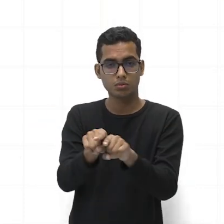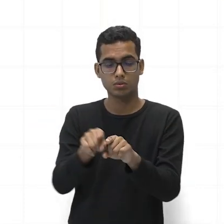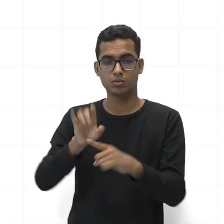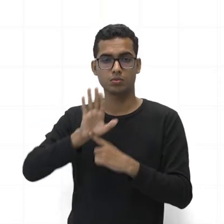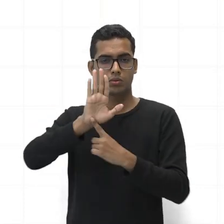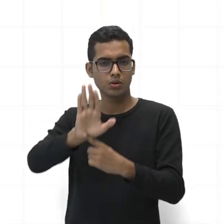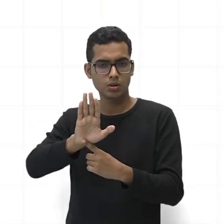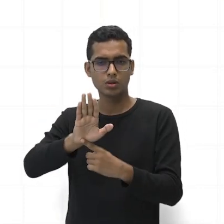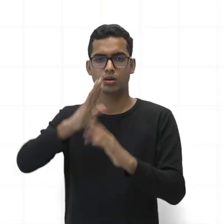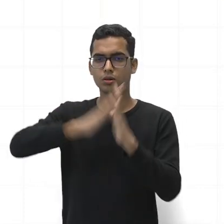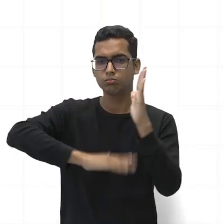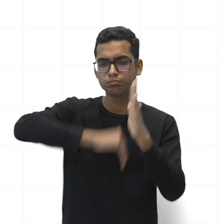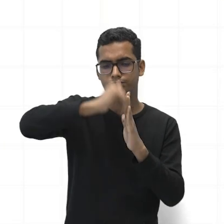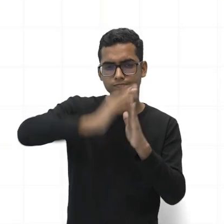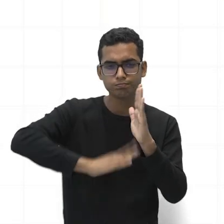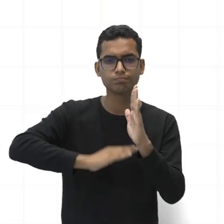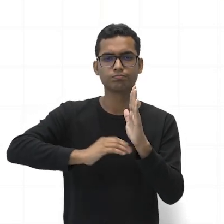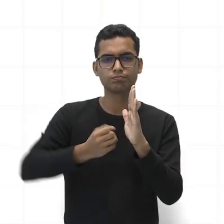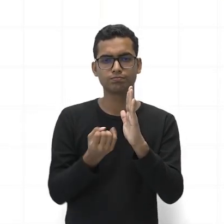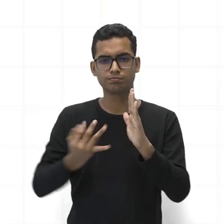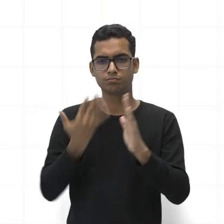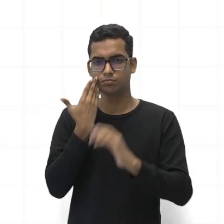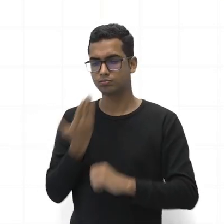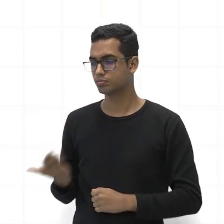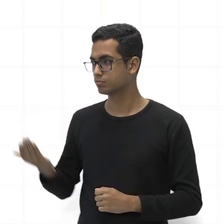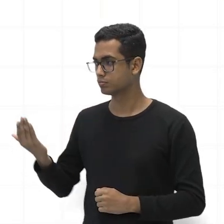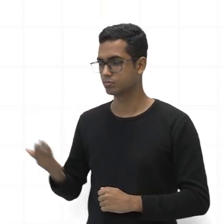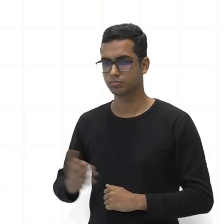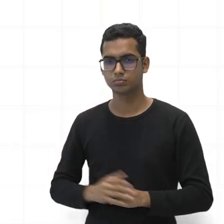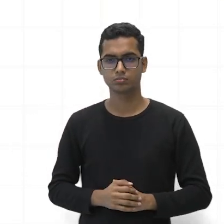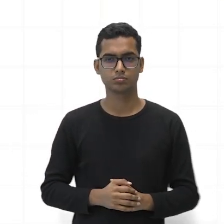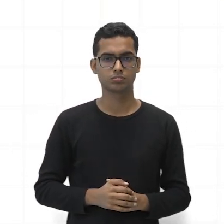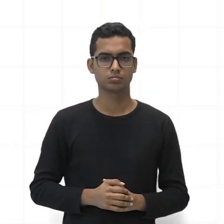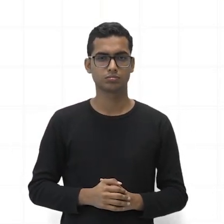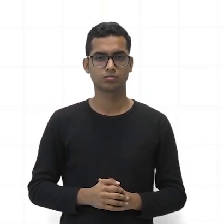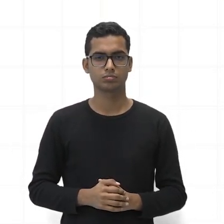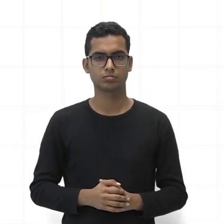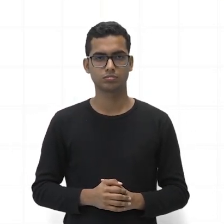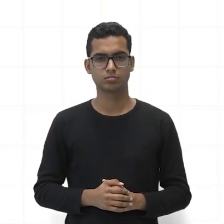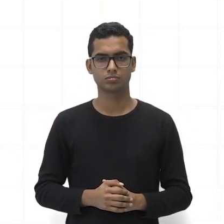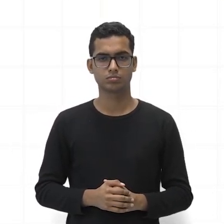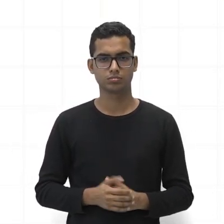trabalho? Beleza? Nós temos aqui, ó, uma fração